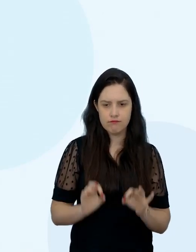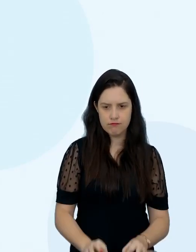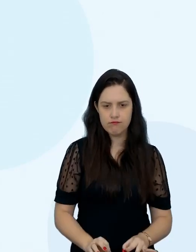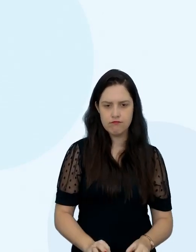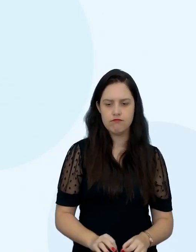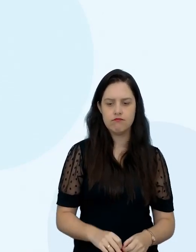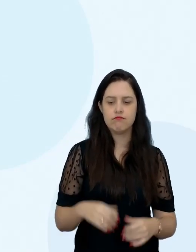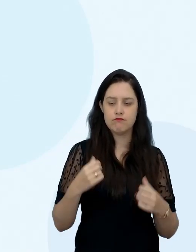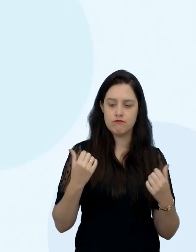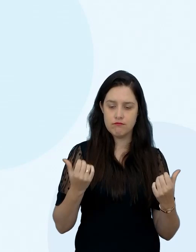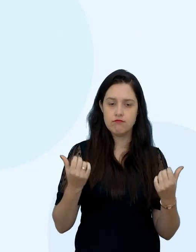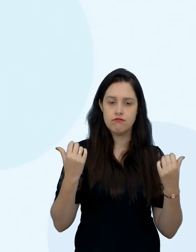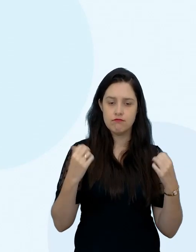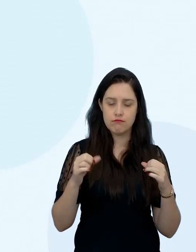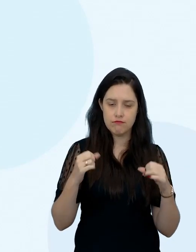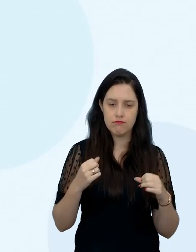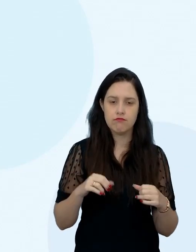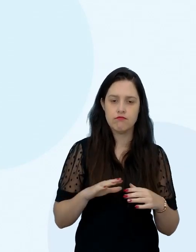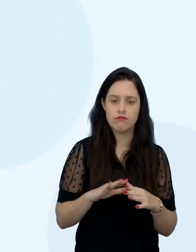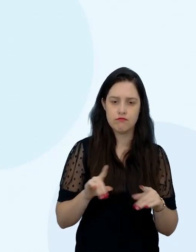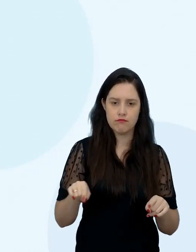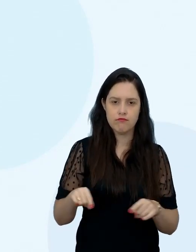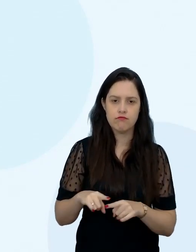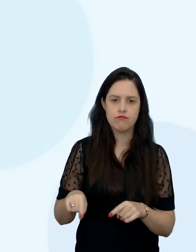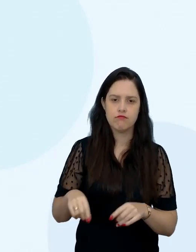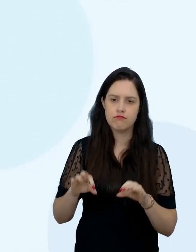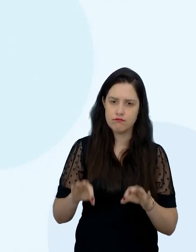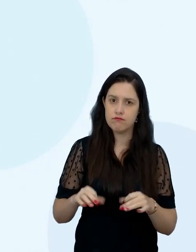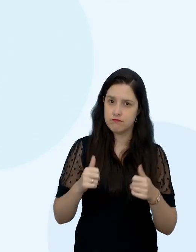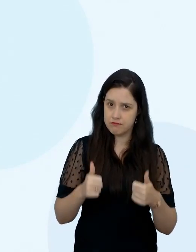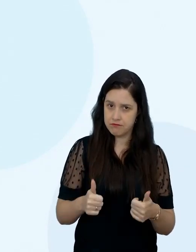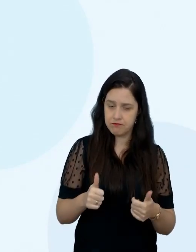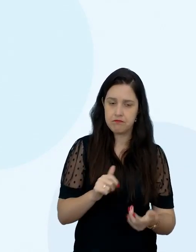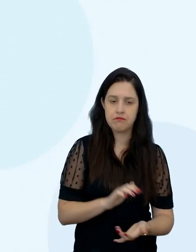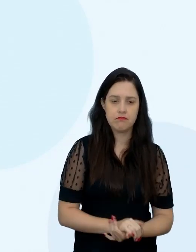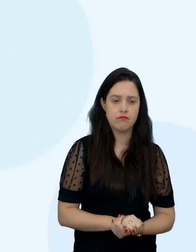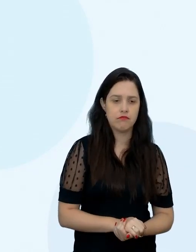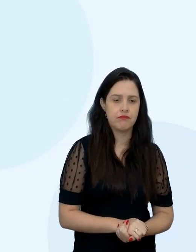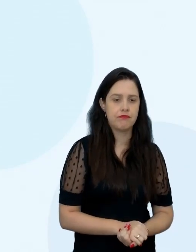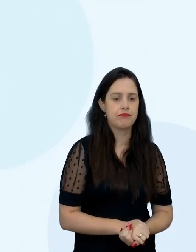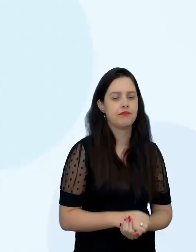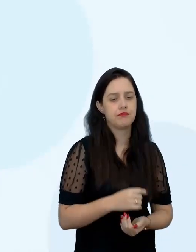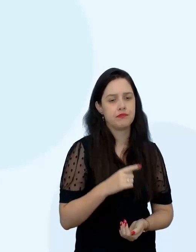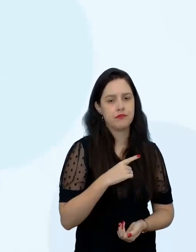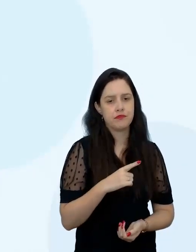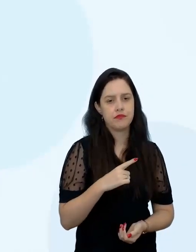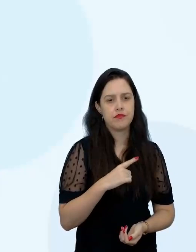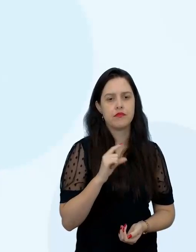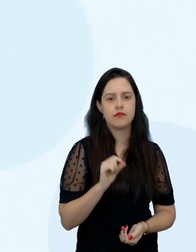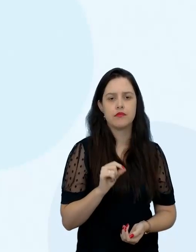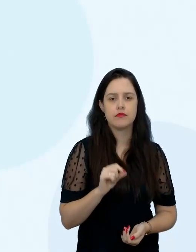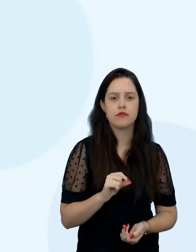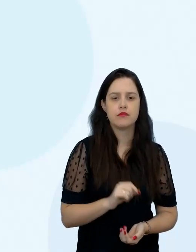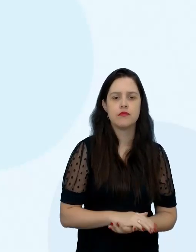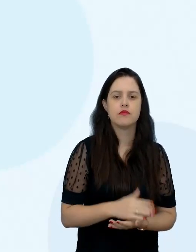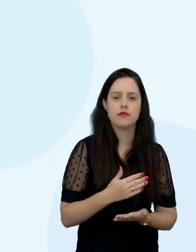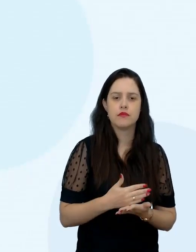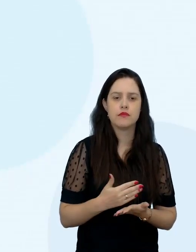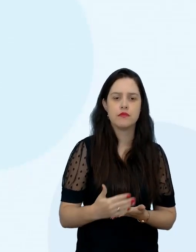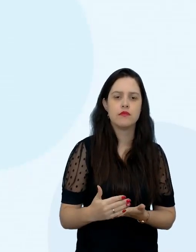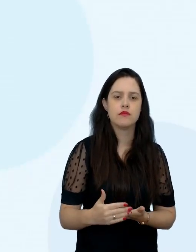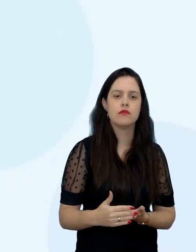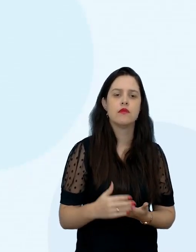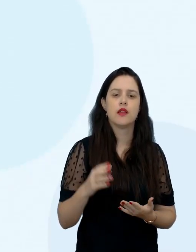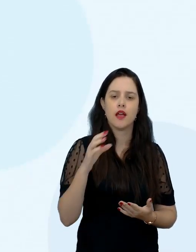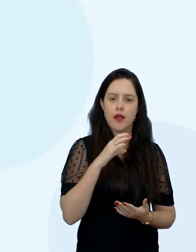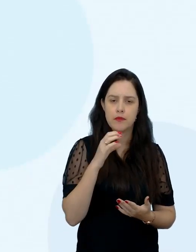depender muito do andar da carruagem, digamos assim, tá bom? Aí a gente tem aqui, só para, assim, agora a gente vai falar